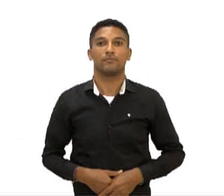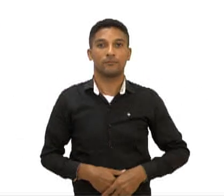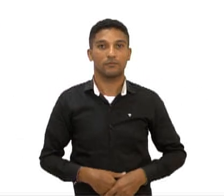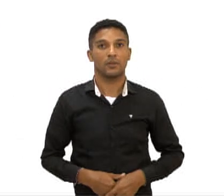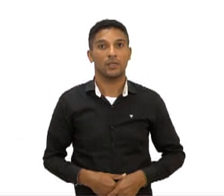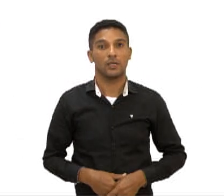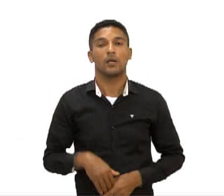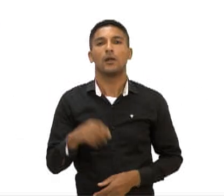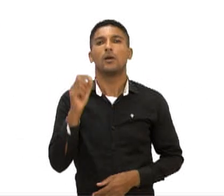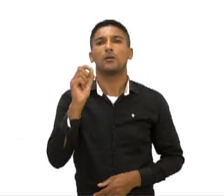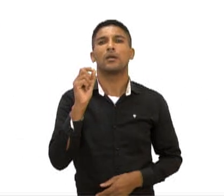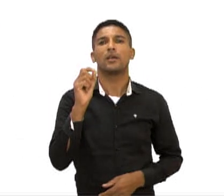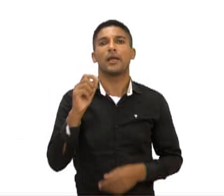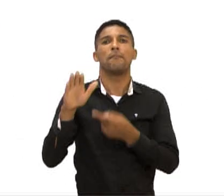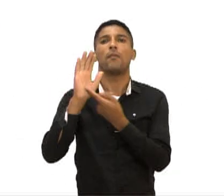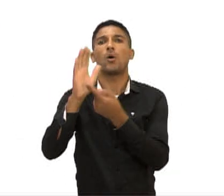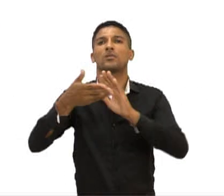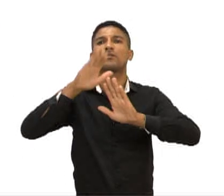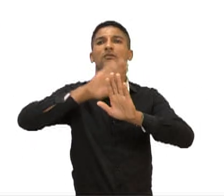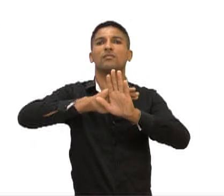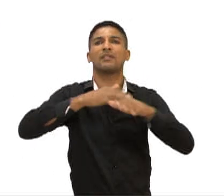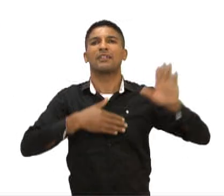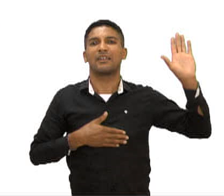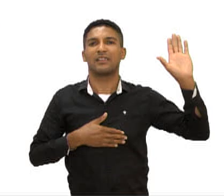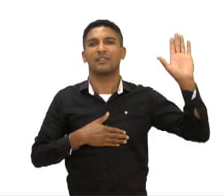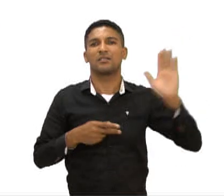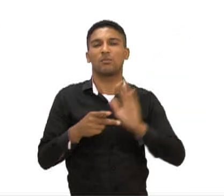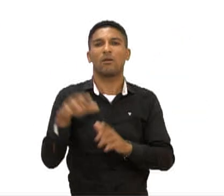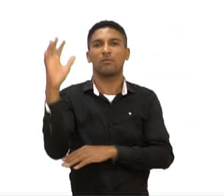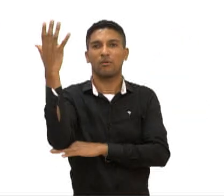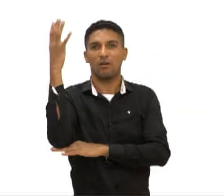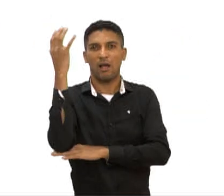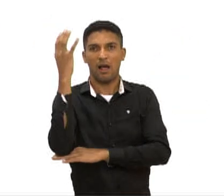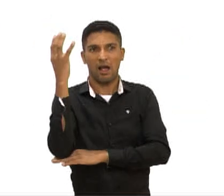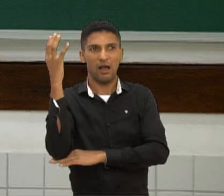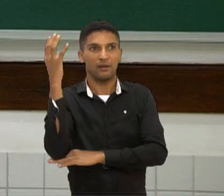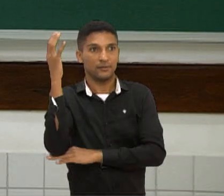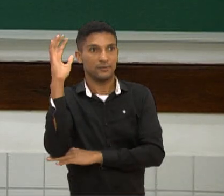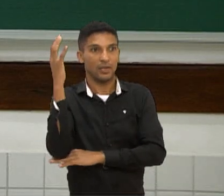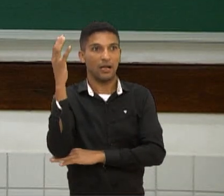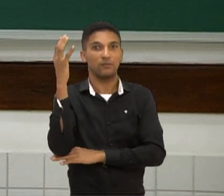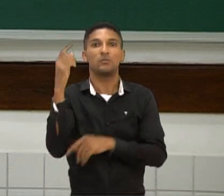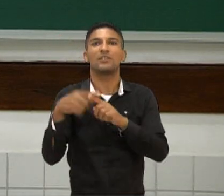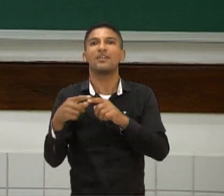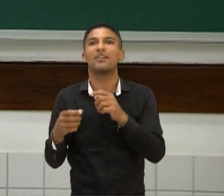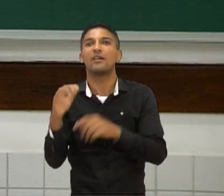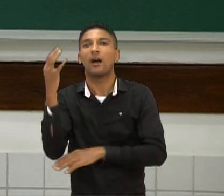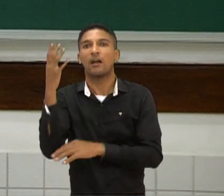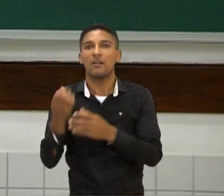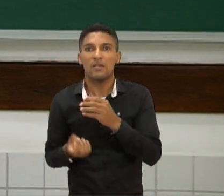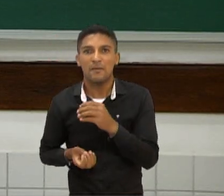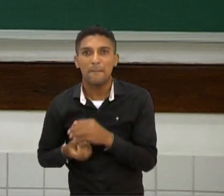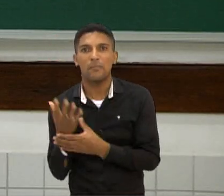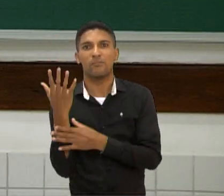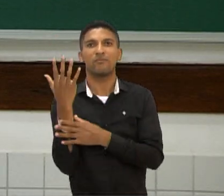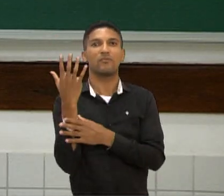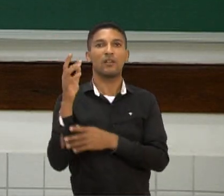da primavera. E as fitas têm o significado de renascimento das árvores. Então